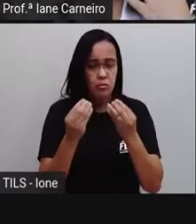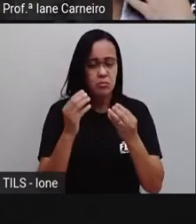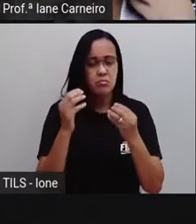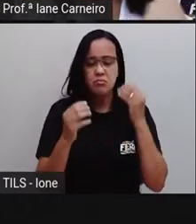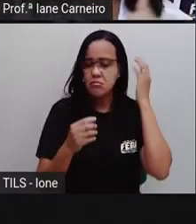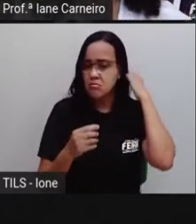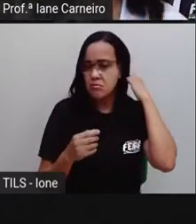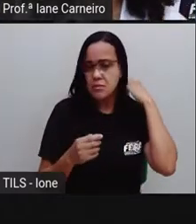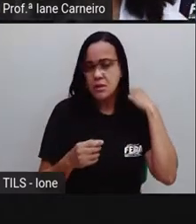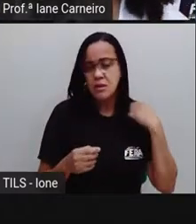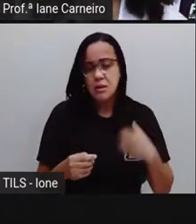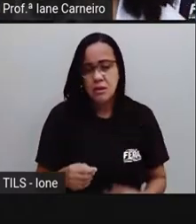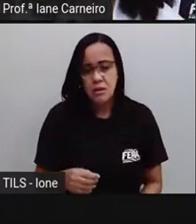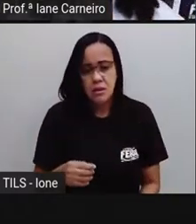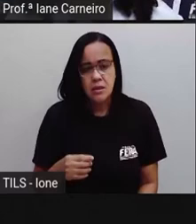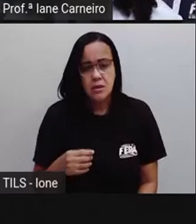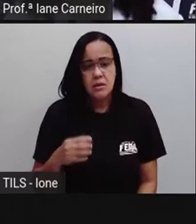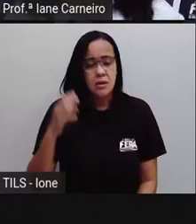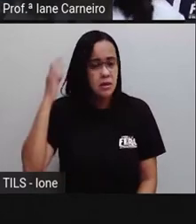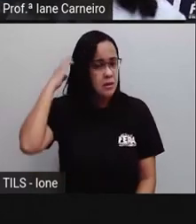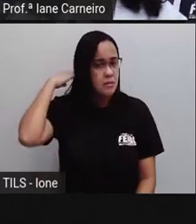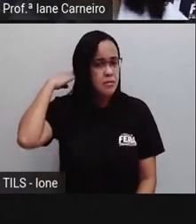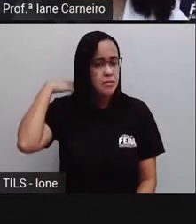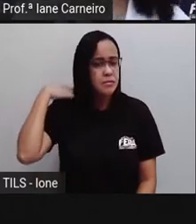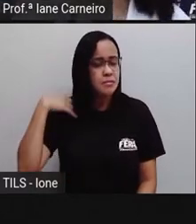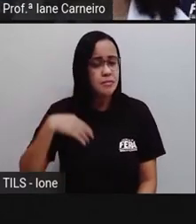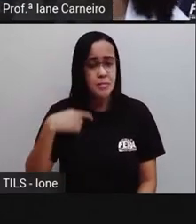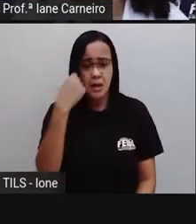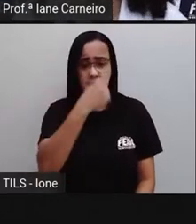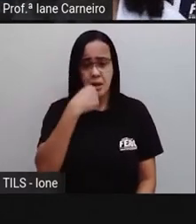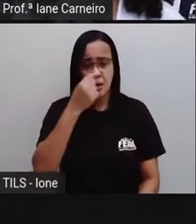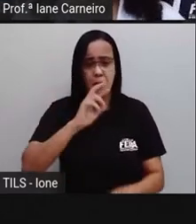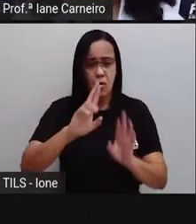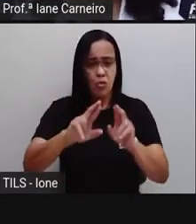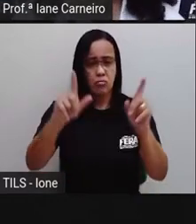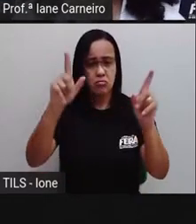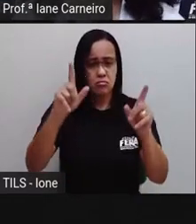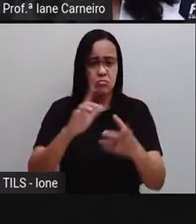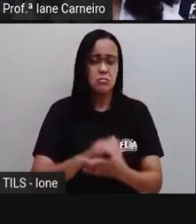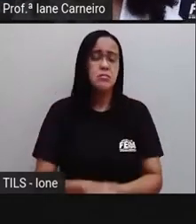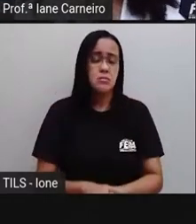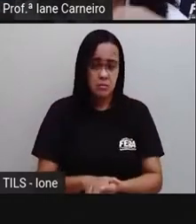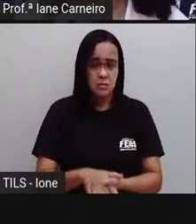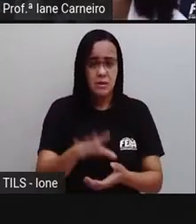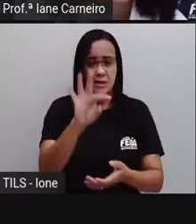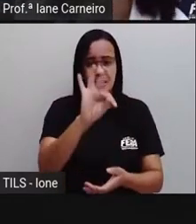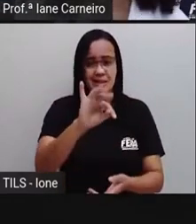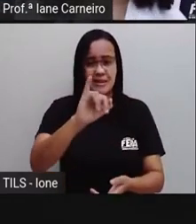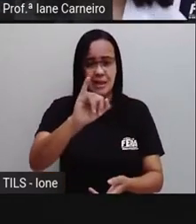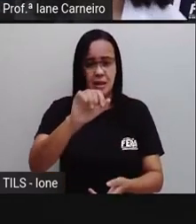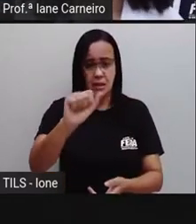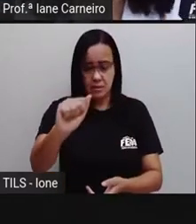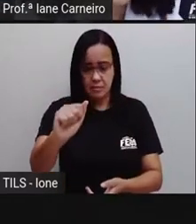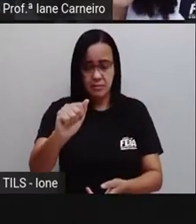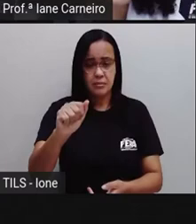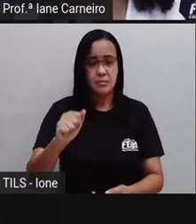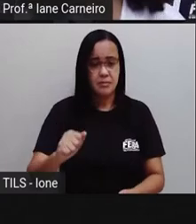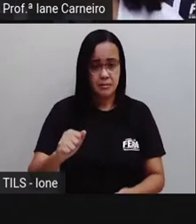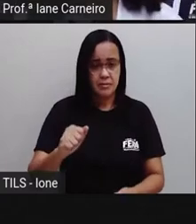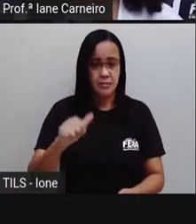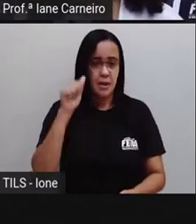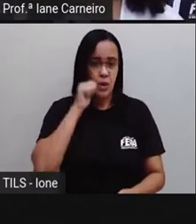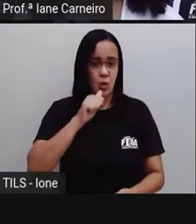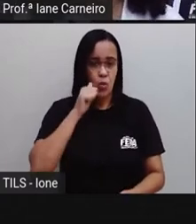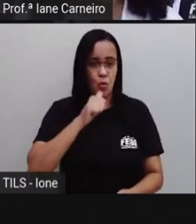se abre um pouco mais tá bom É sim tchau Como é o som do te já muda né a